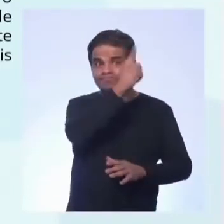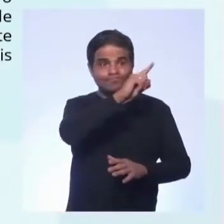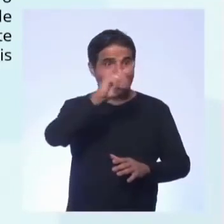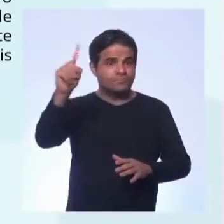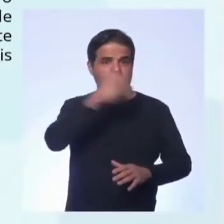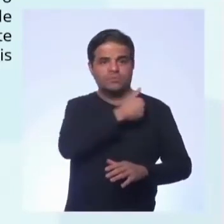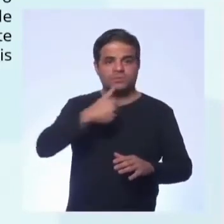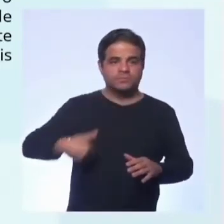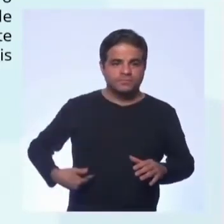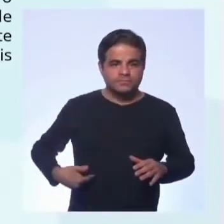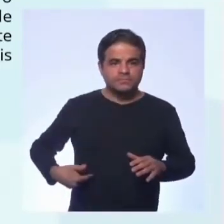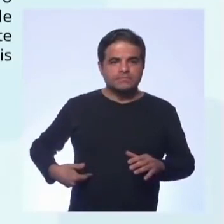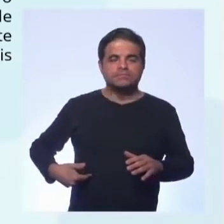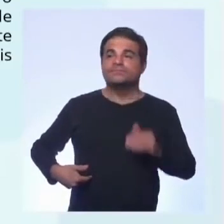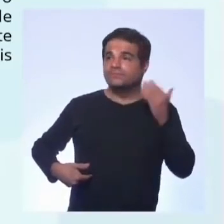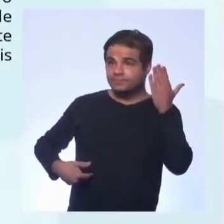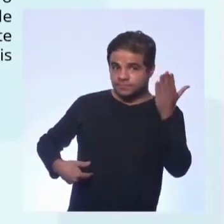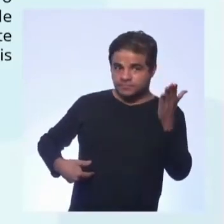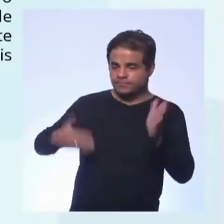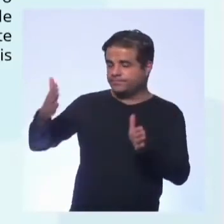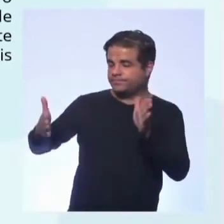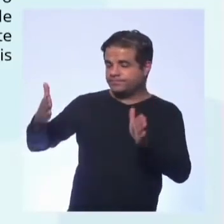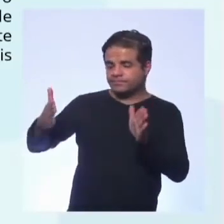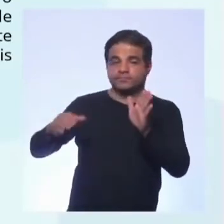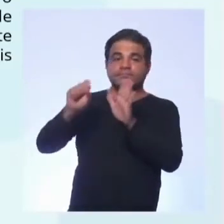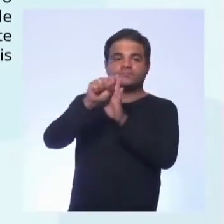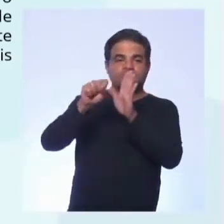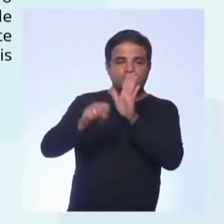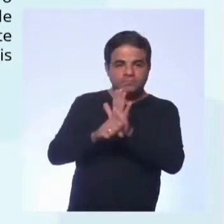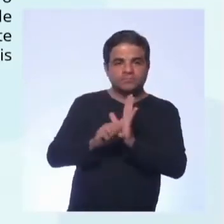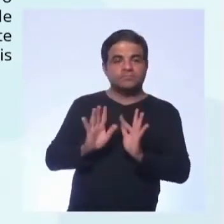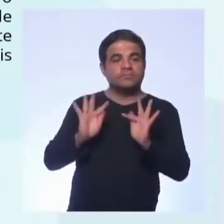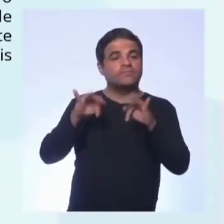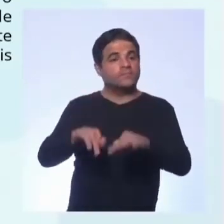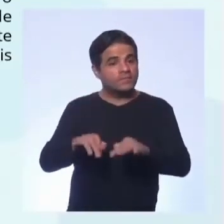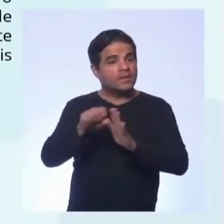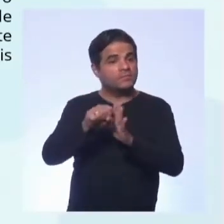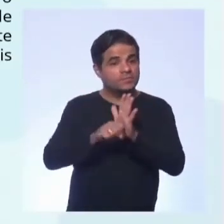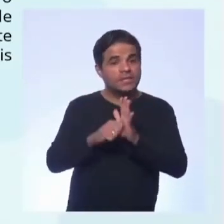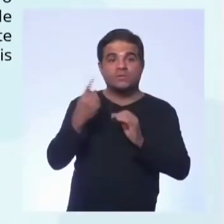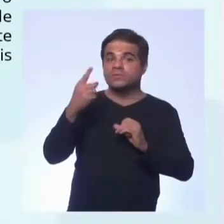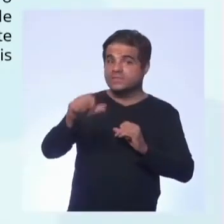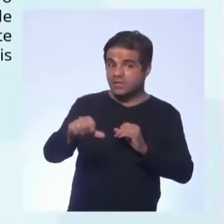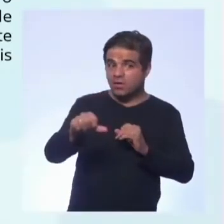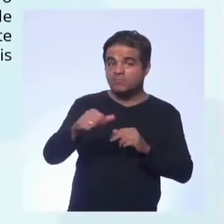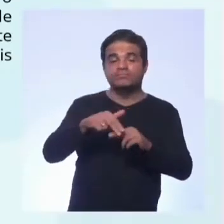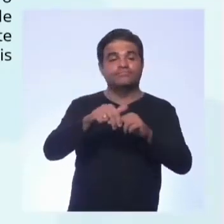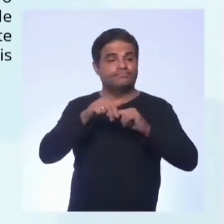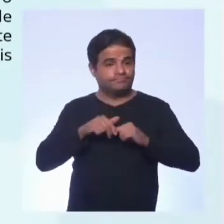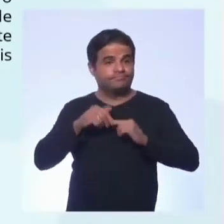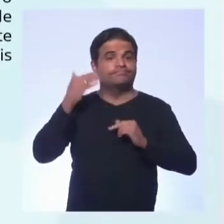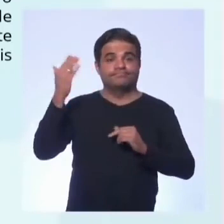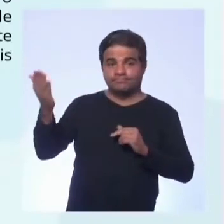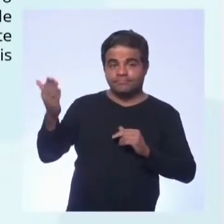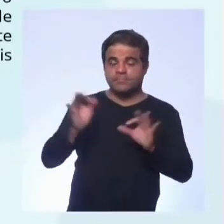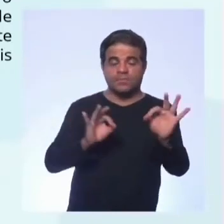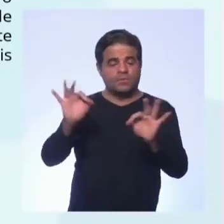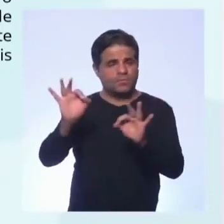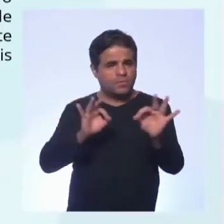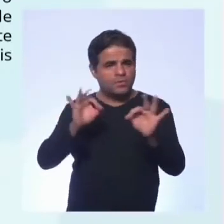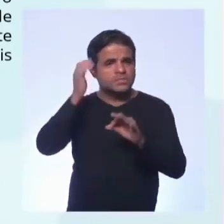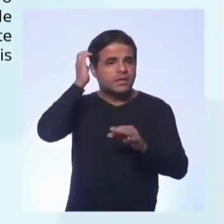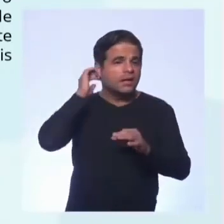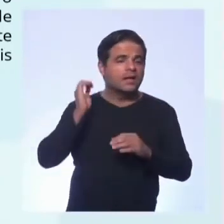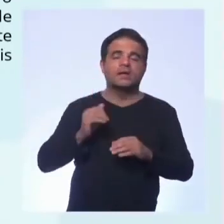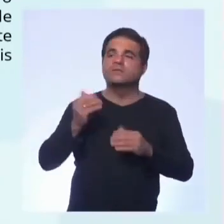único império aí durante o final do século XIX. Portanto, o projeto da